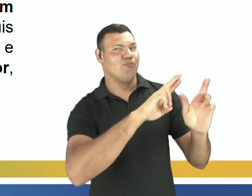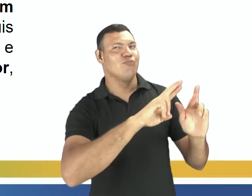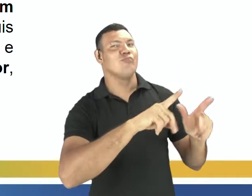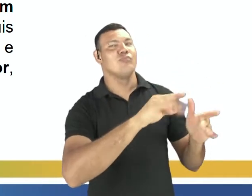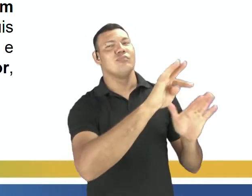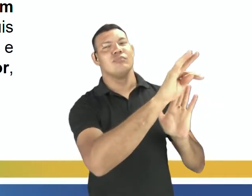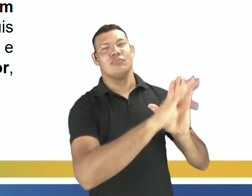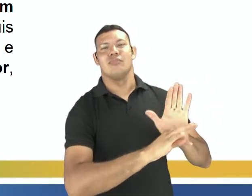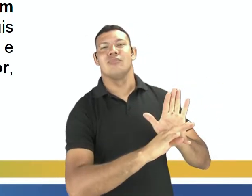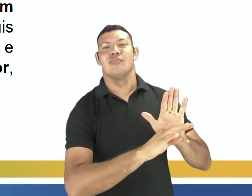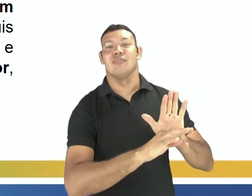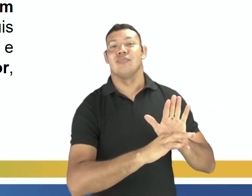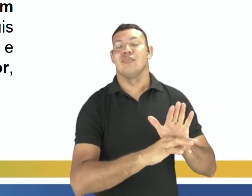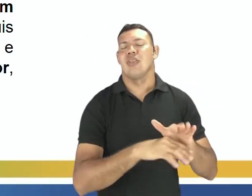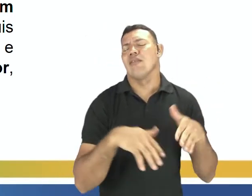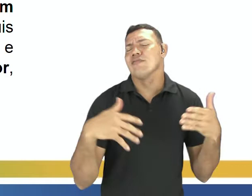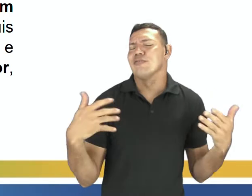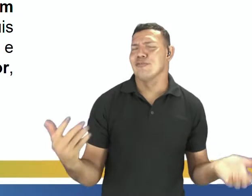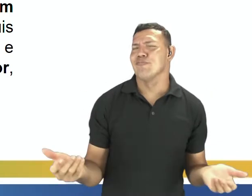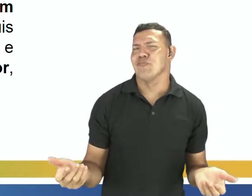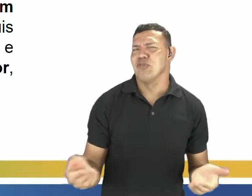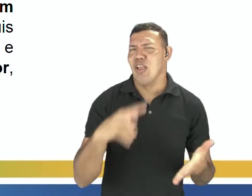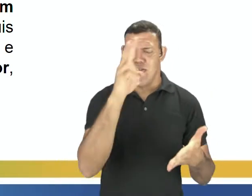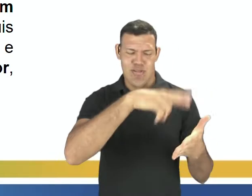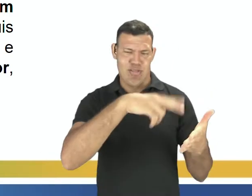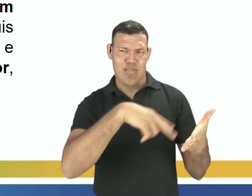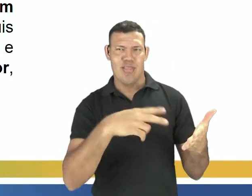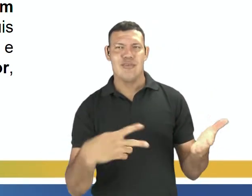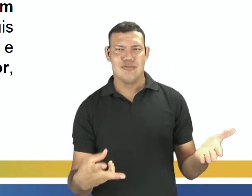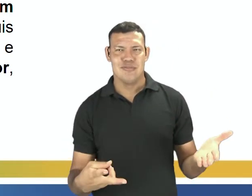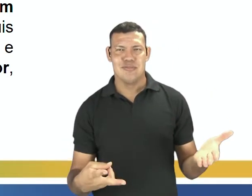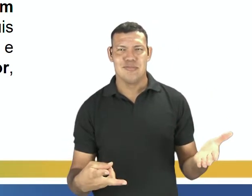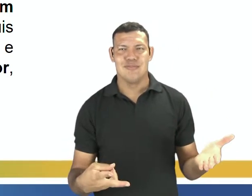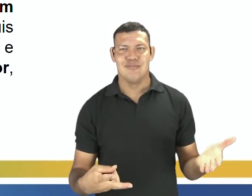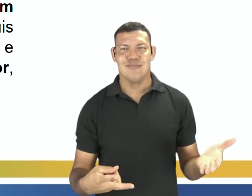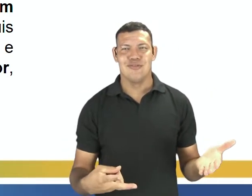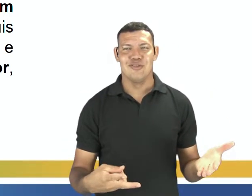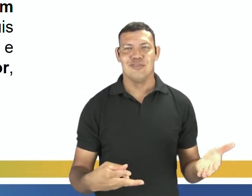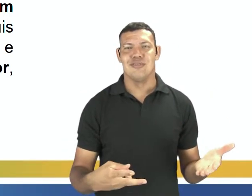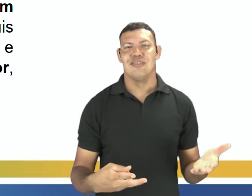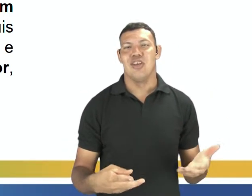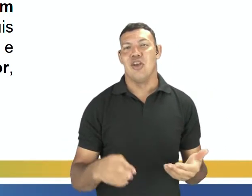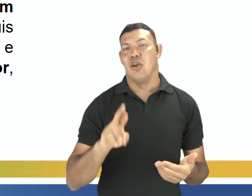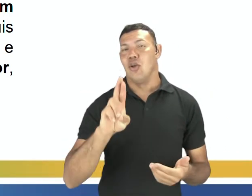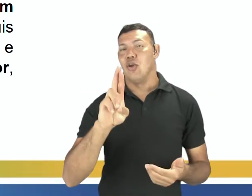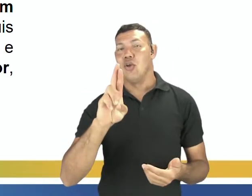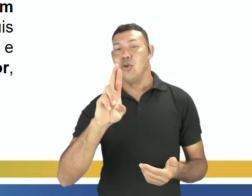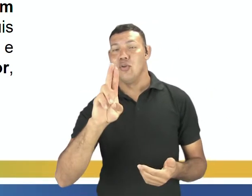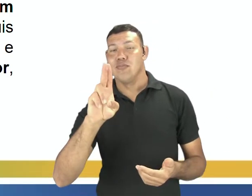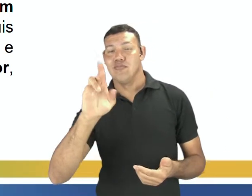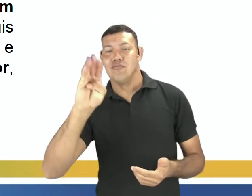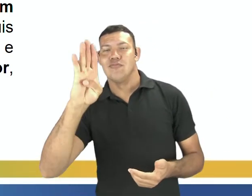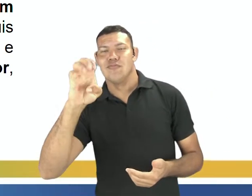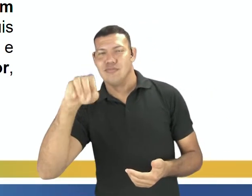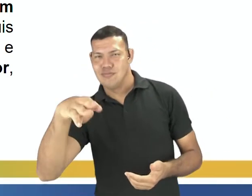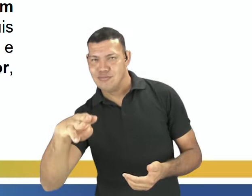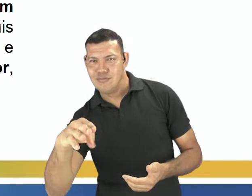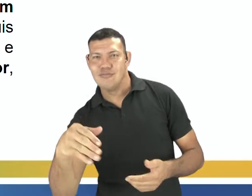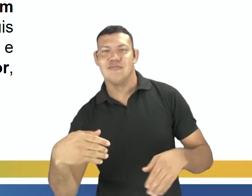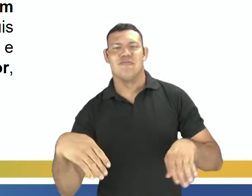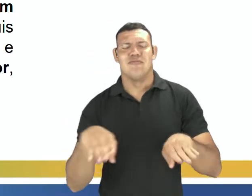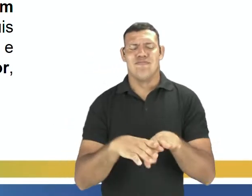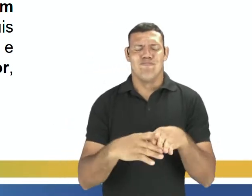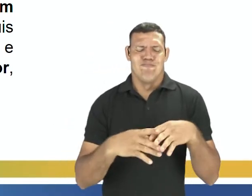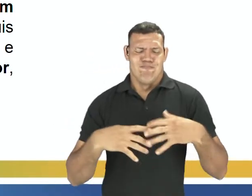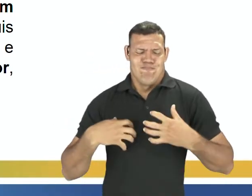nosso texto. Afinal, quem nunca leu um texto do Luiz Fernando Veríssimo, do Rubem Alves ou do Milor Fernandes e se